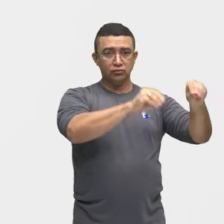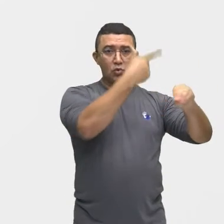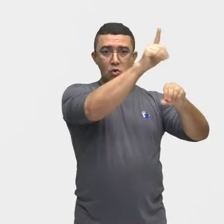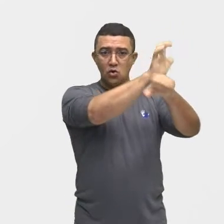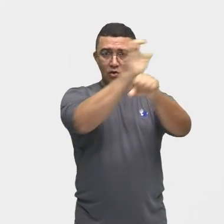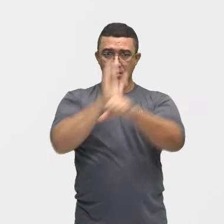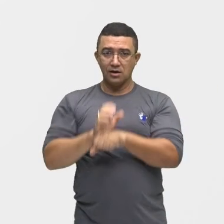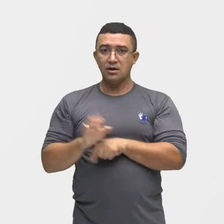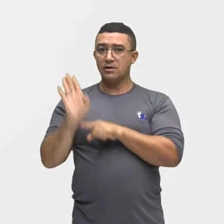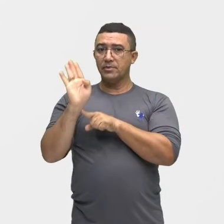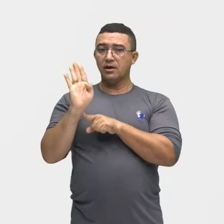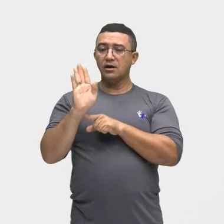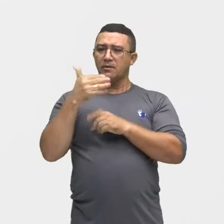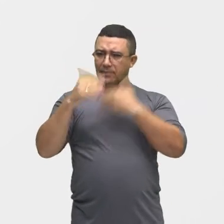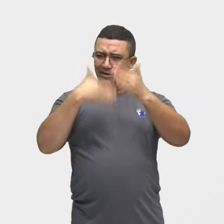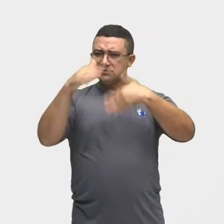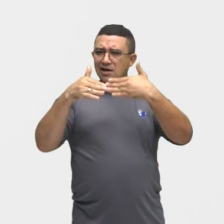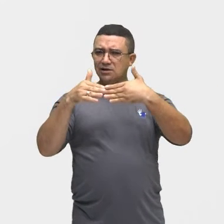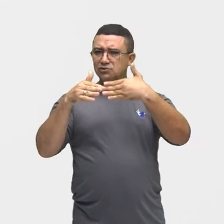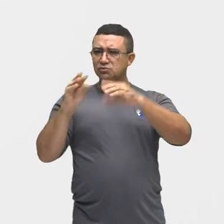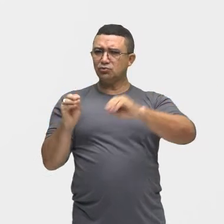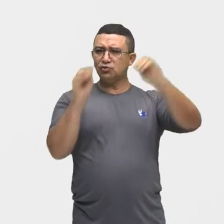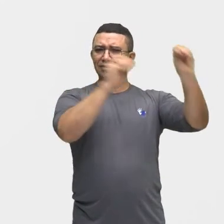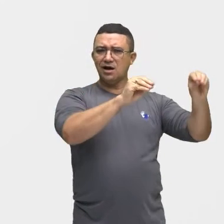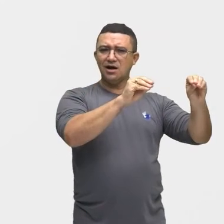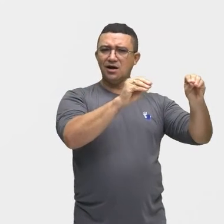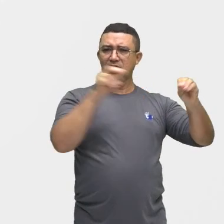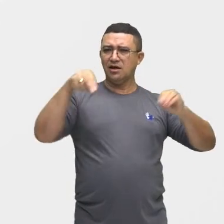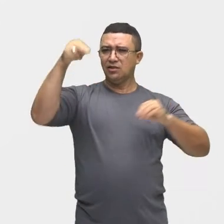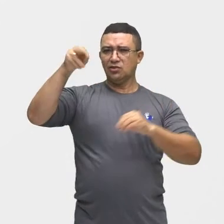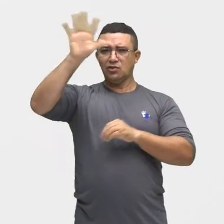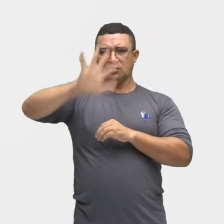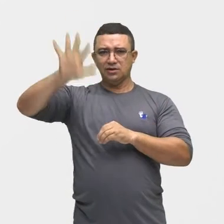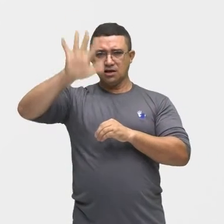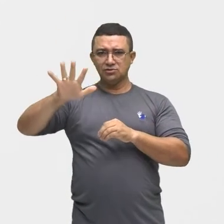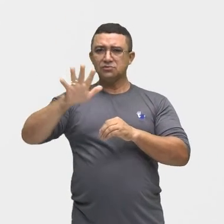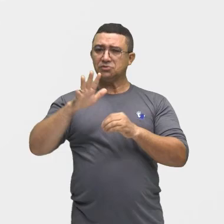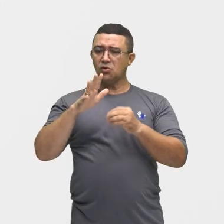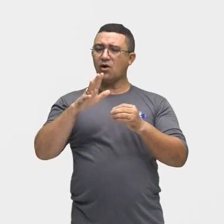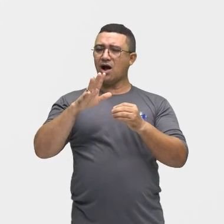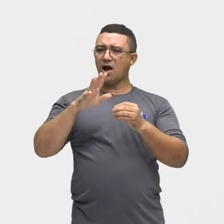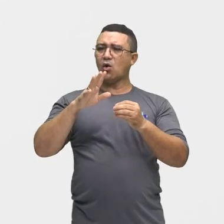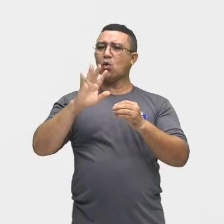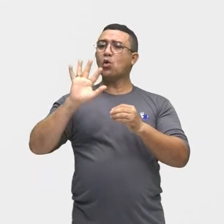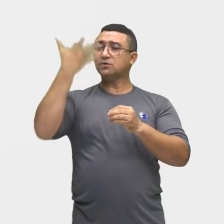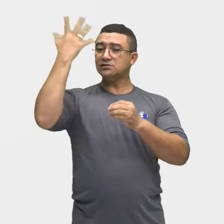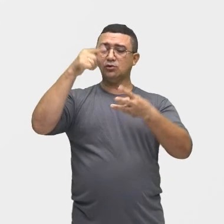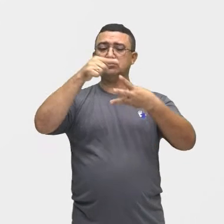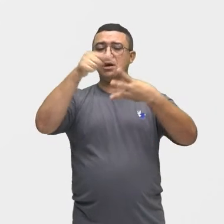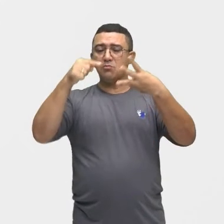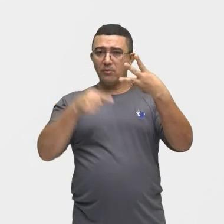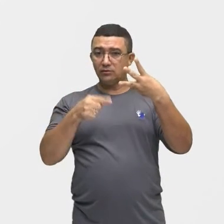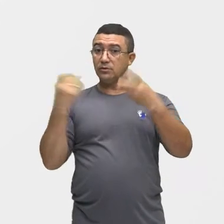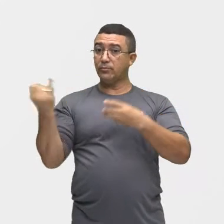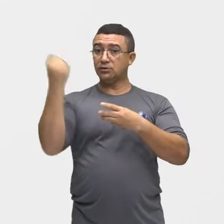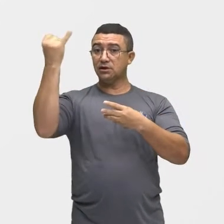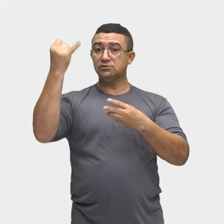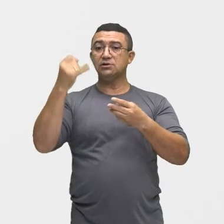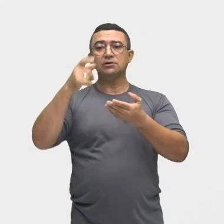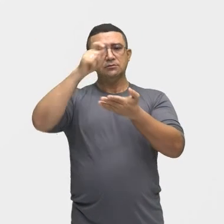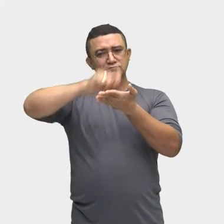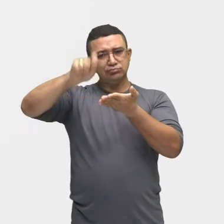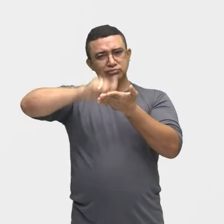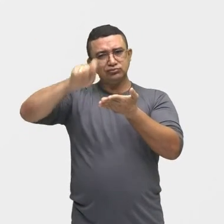esse processo de imigração nordestina, o destaque foi dado em 3 momentos importantes. Aí você vai descrever quais foram